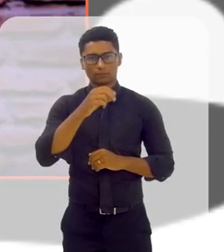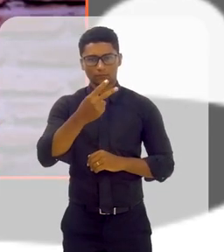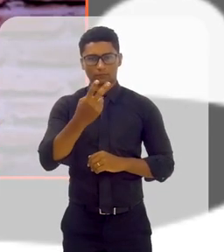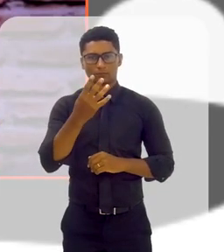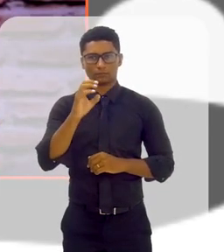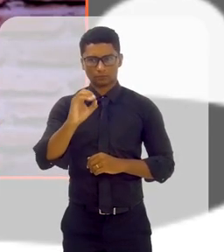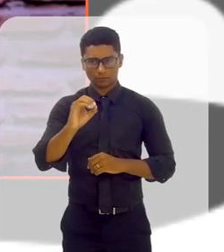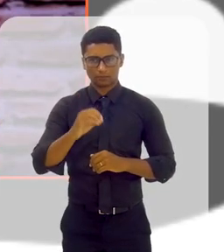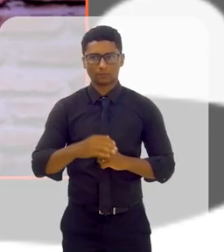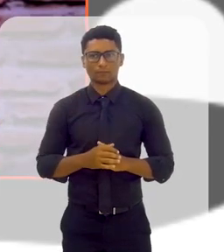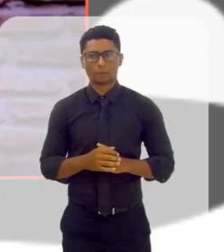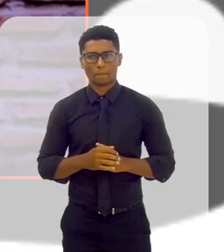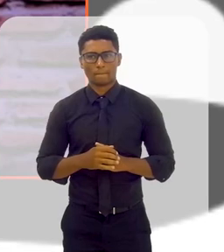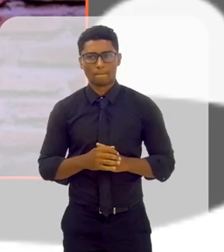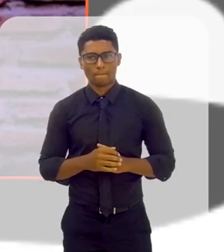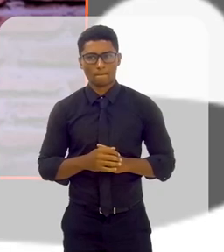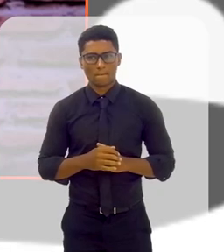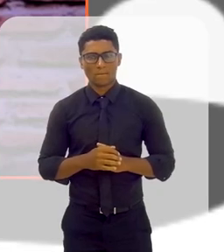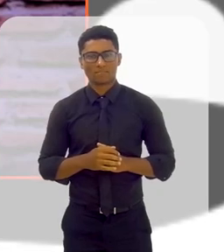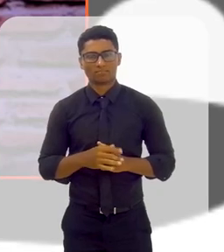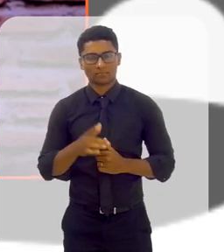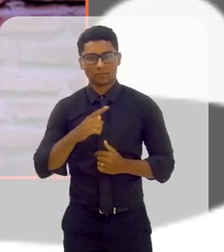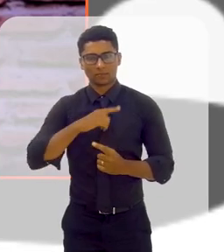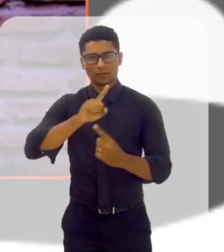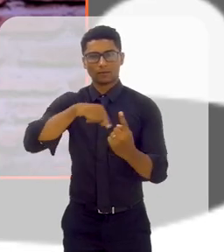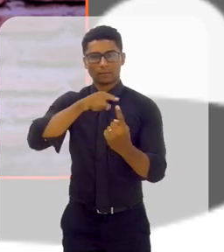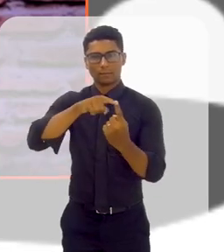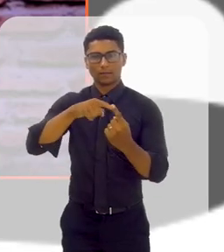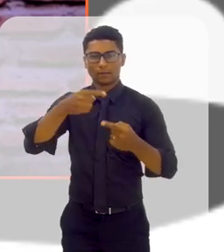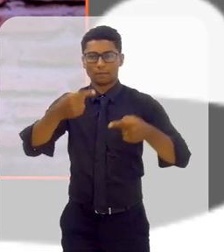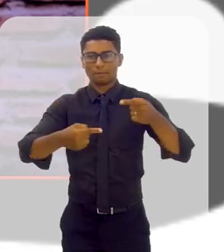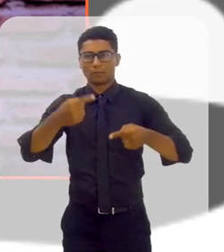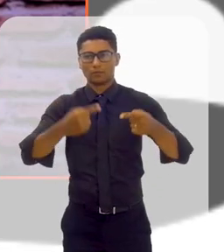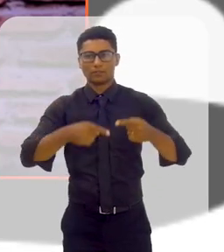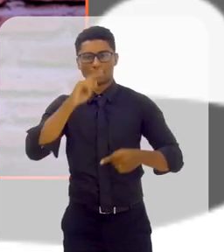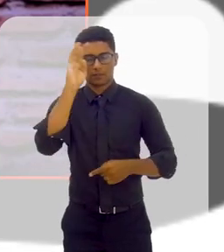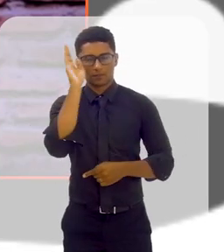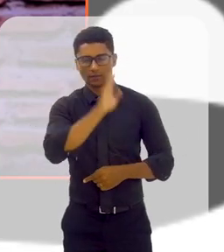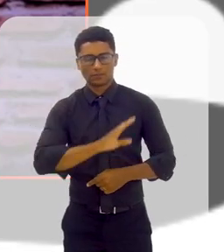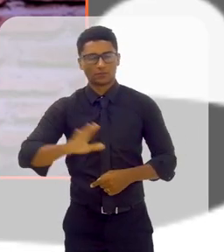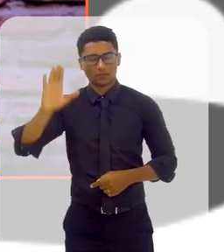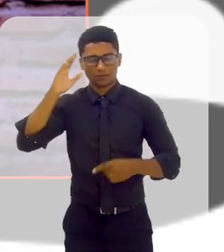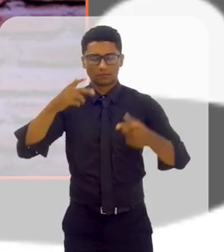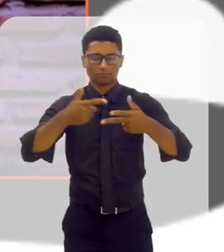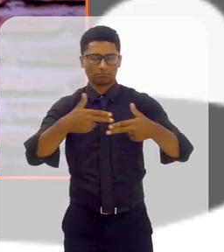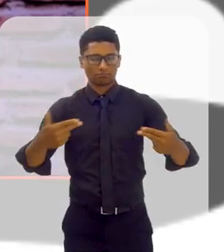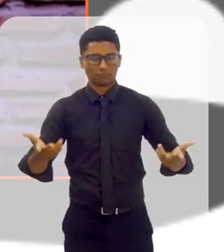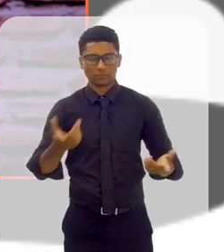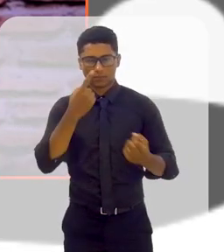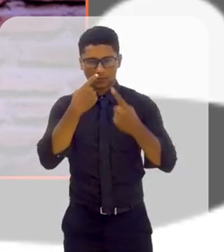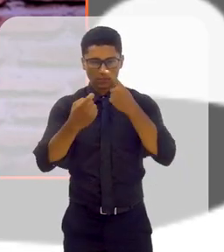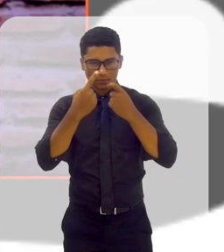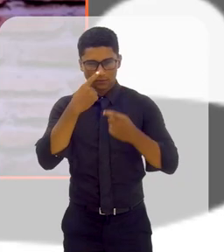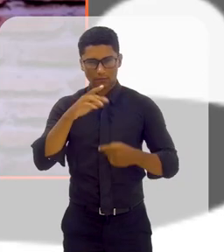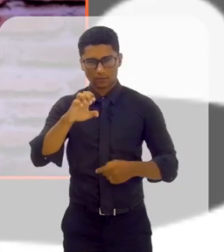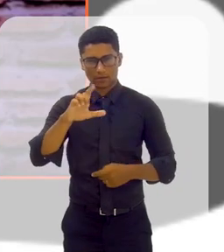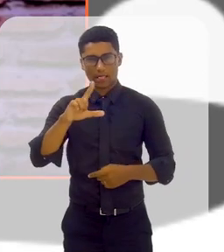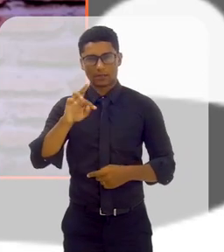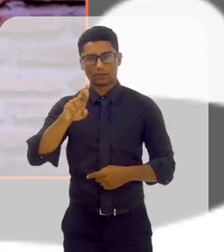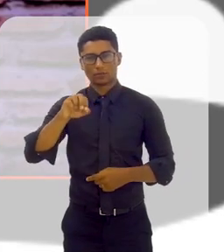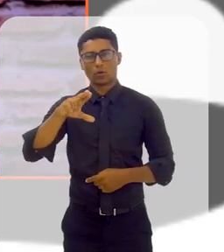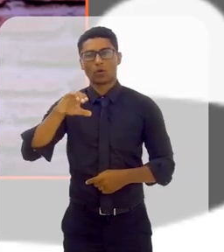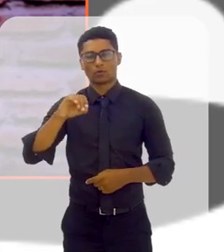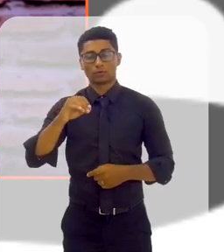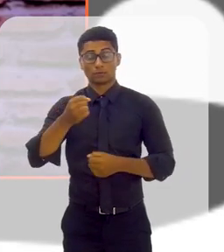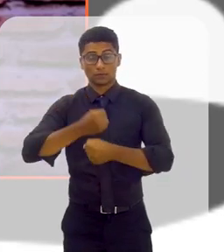que institui as metas da política nacional de resíduos sólido para o âmbito de lixo eletrônico